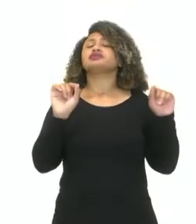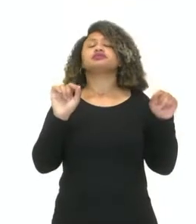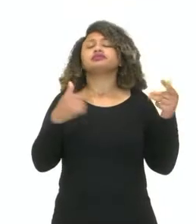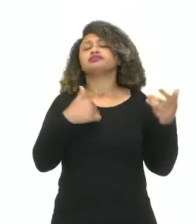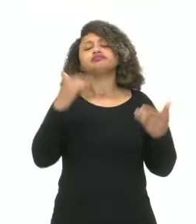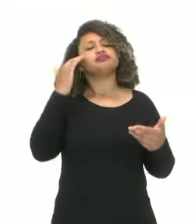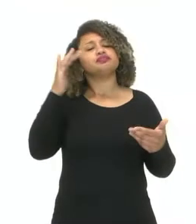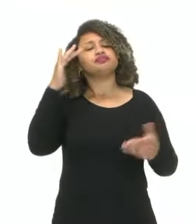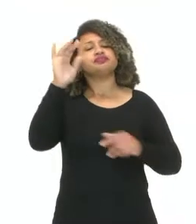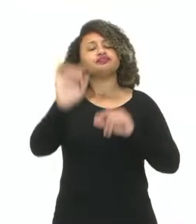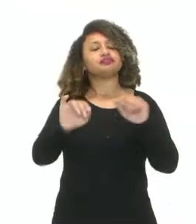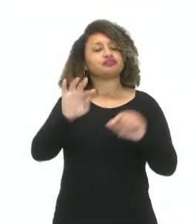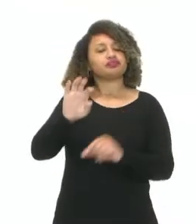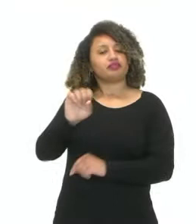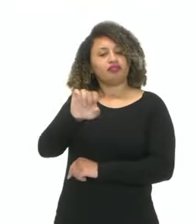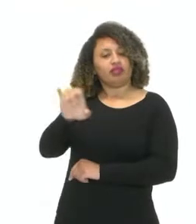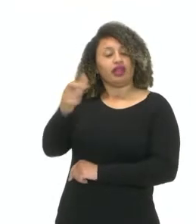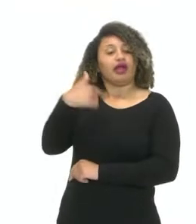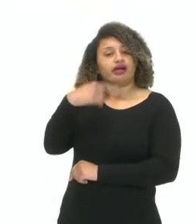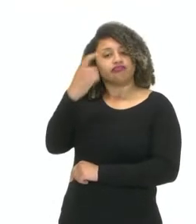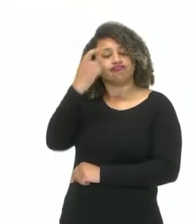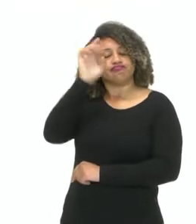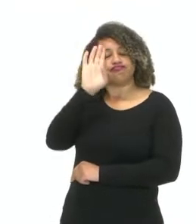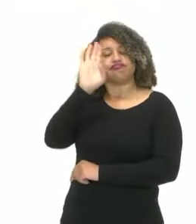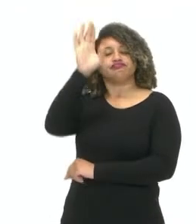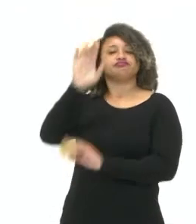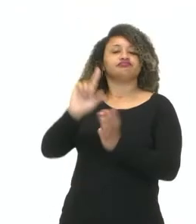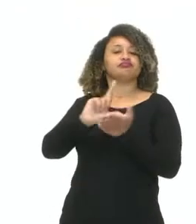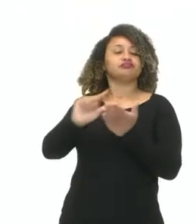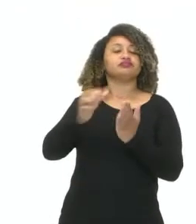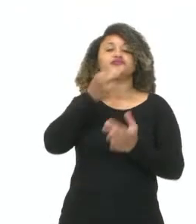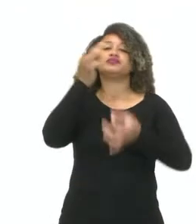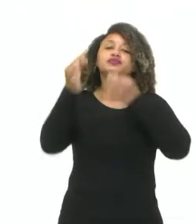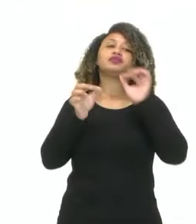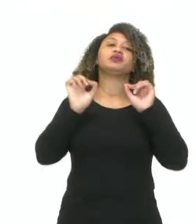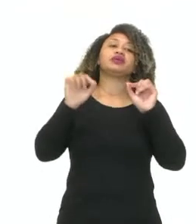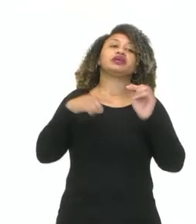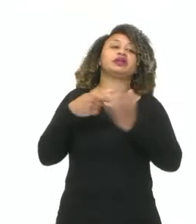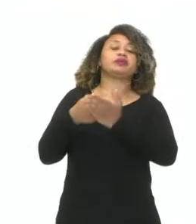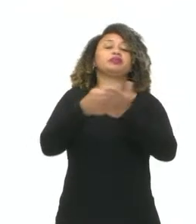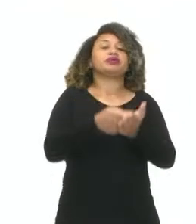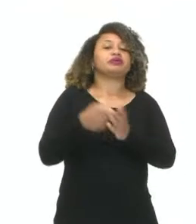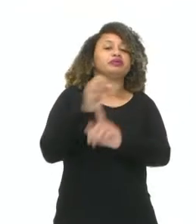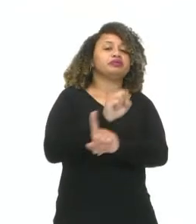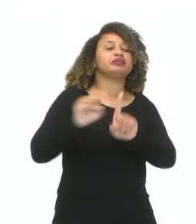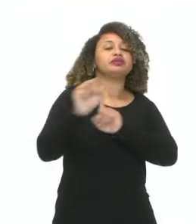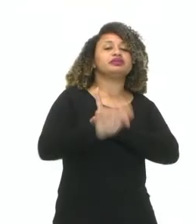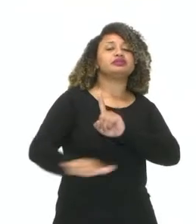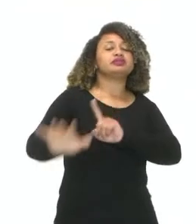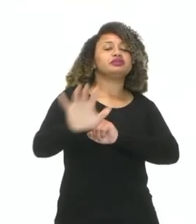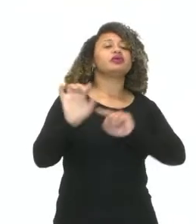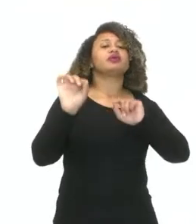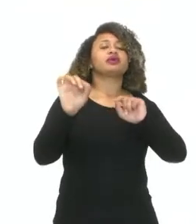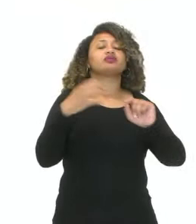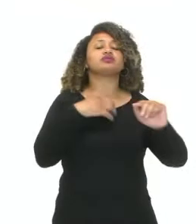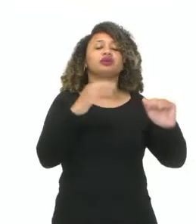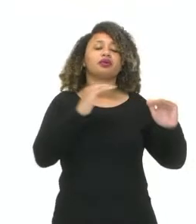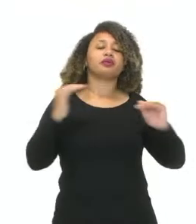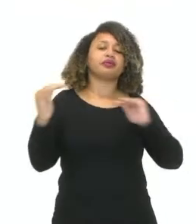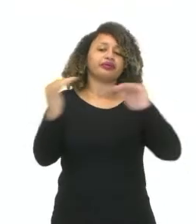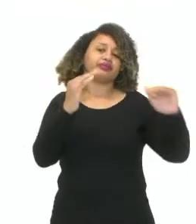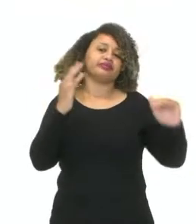isso? Que a tese deste artigo, né, de opinião, é de que existe uma cobrança social sobre um padrão de